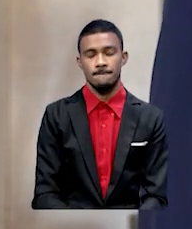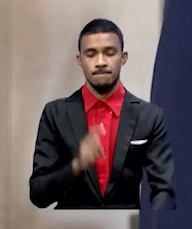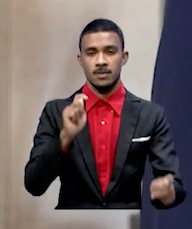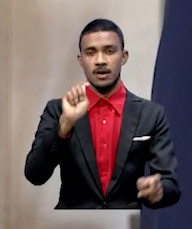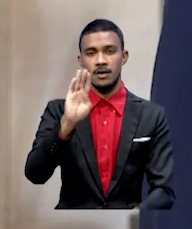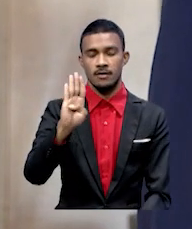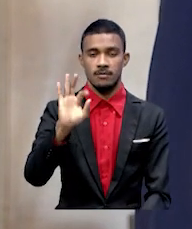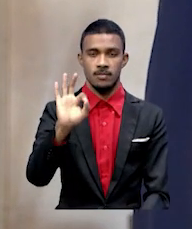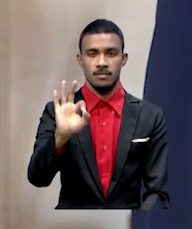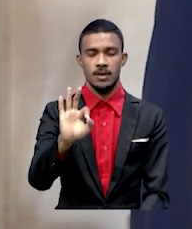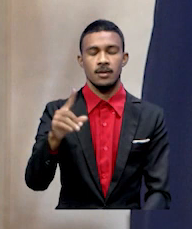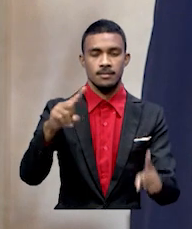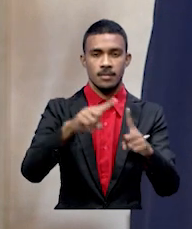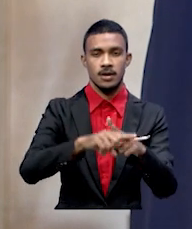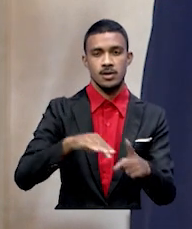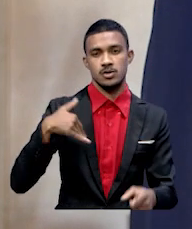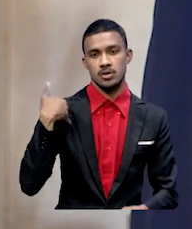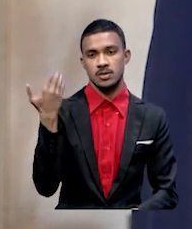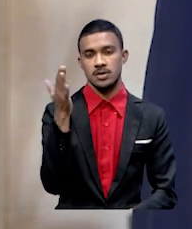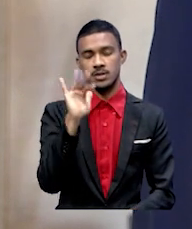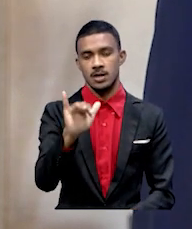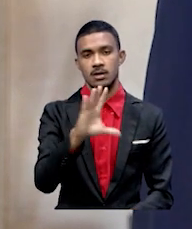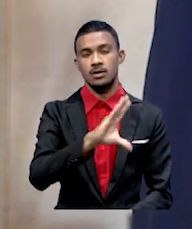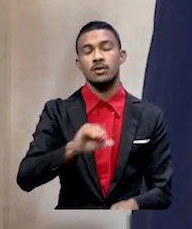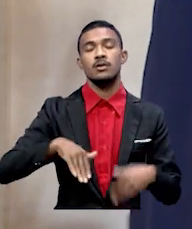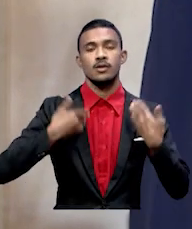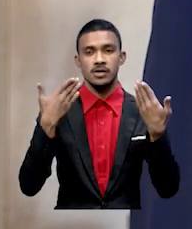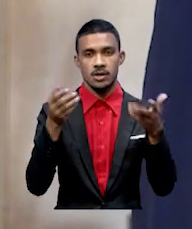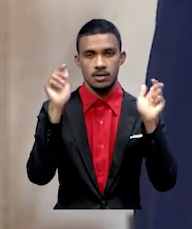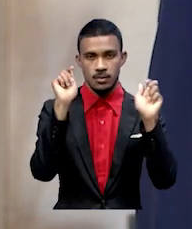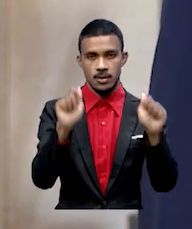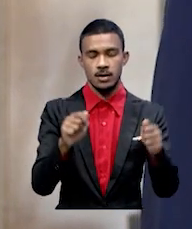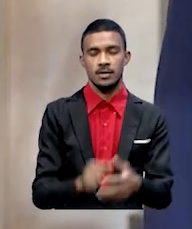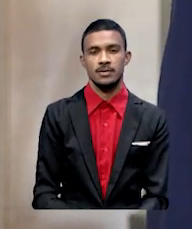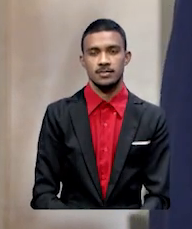tecnologia, Bahia Jovem Sira, a tua INSA bere,